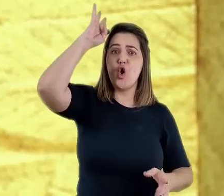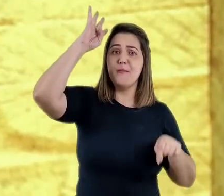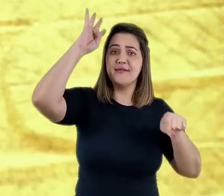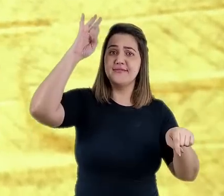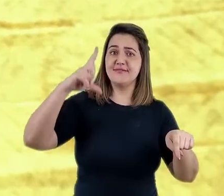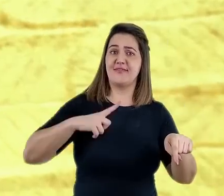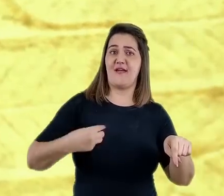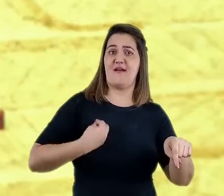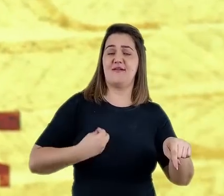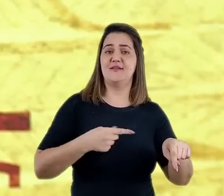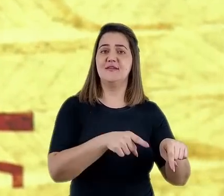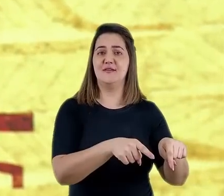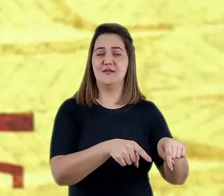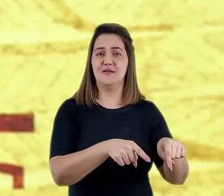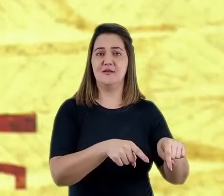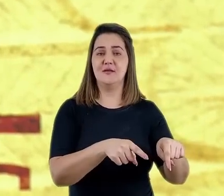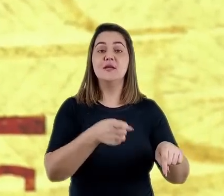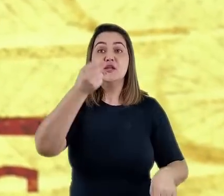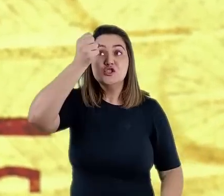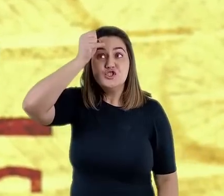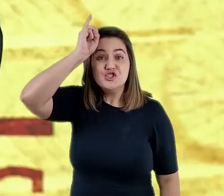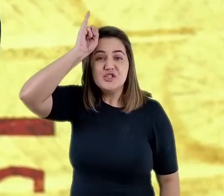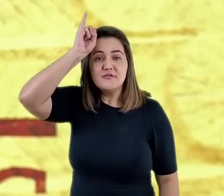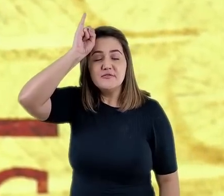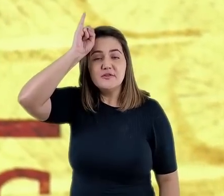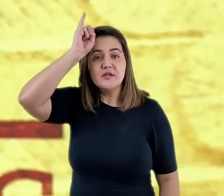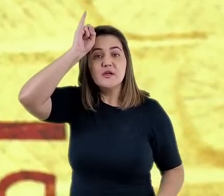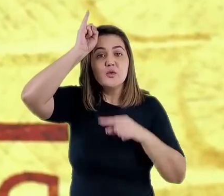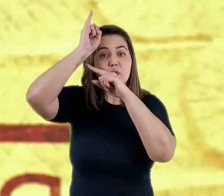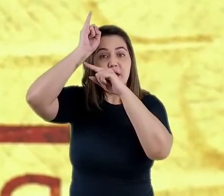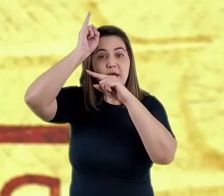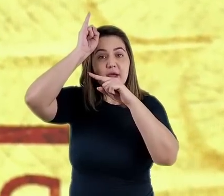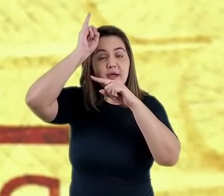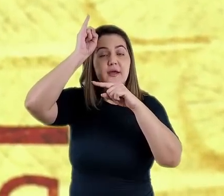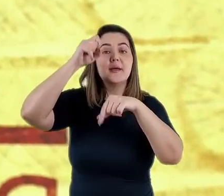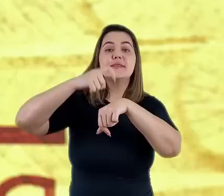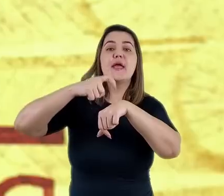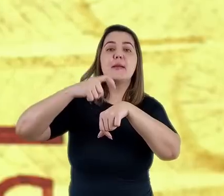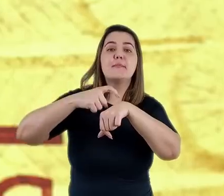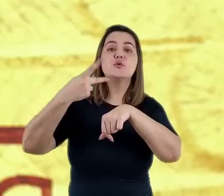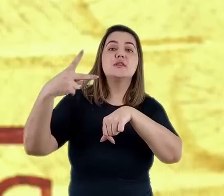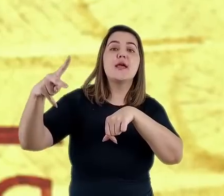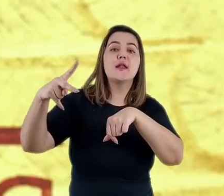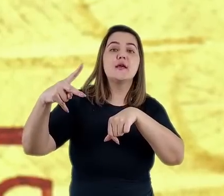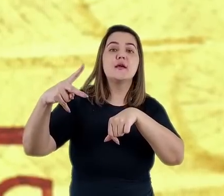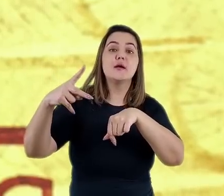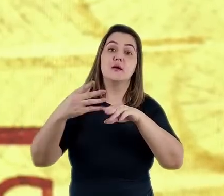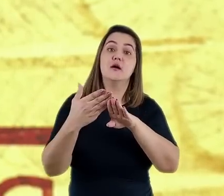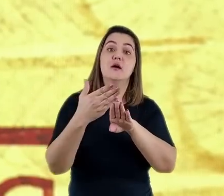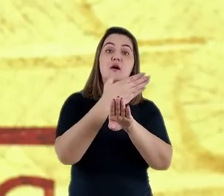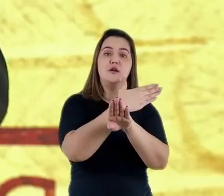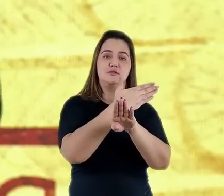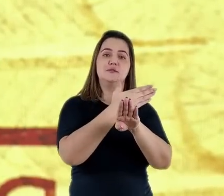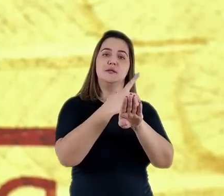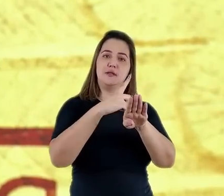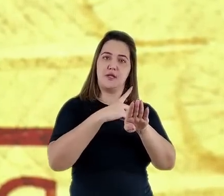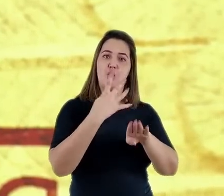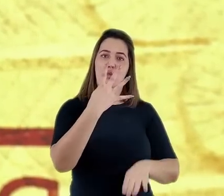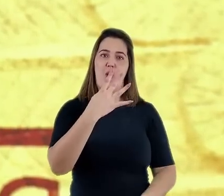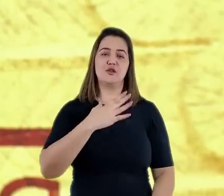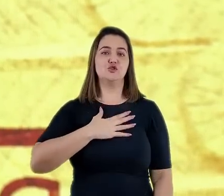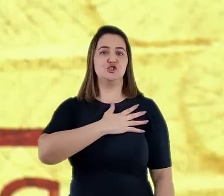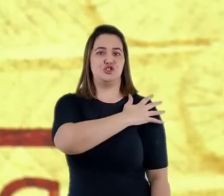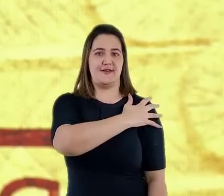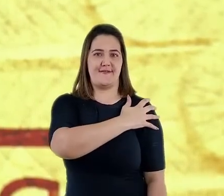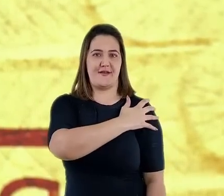23 explica que o pequeno chifre vem muito depois dos 4 reinos, dos 4 chifres ali do